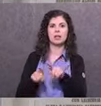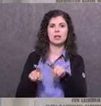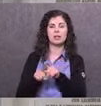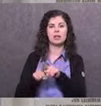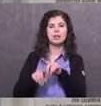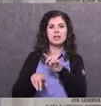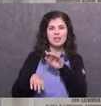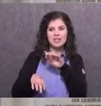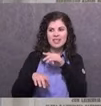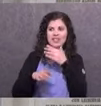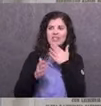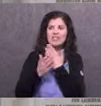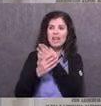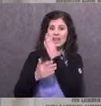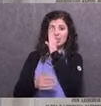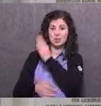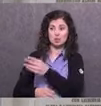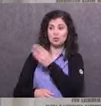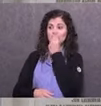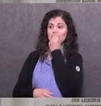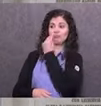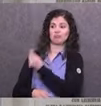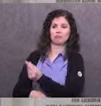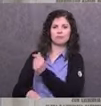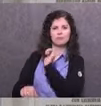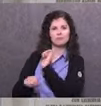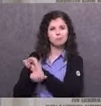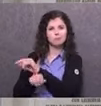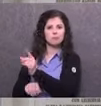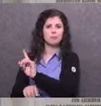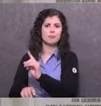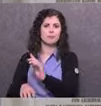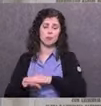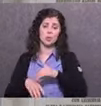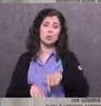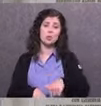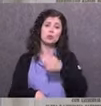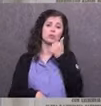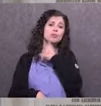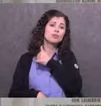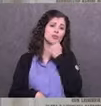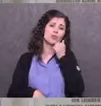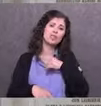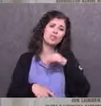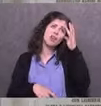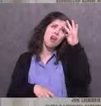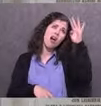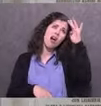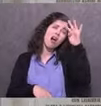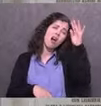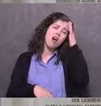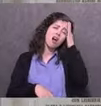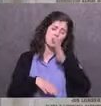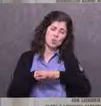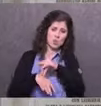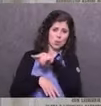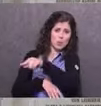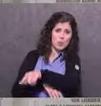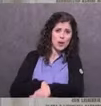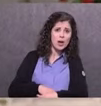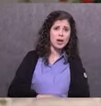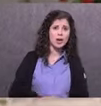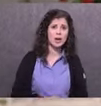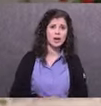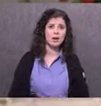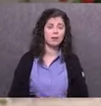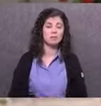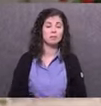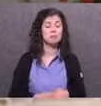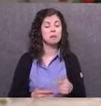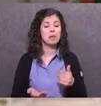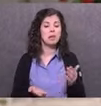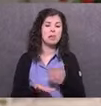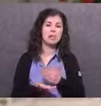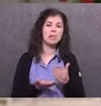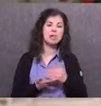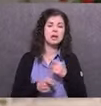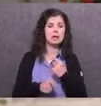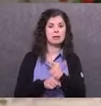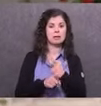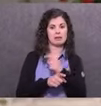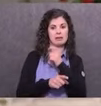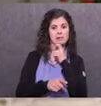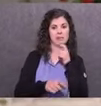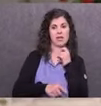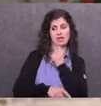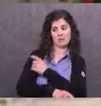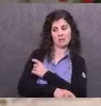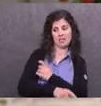desse justo, pois hoje sofri muito em sonhos por causa dele. Entretanto, os príncipes dos sacerdotes